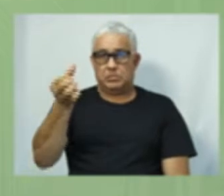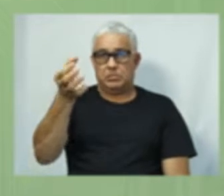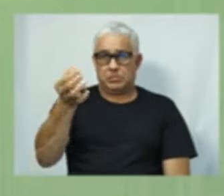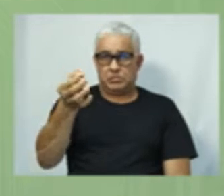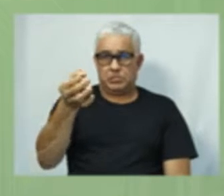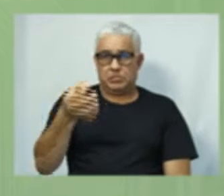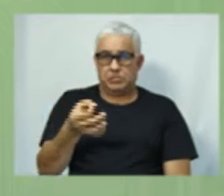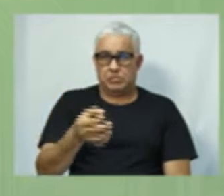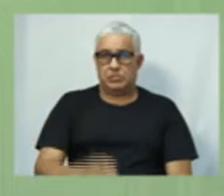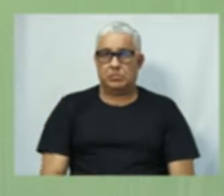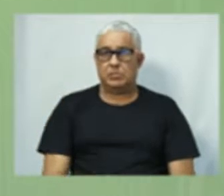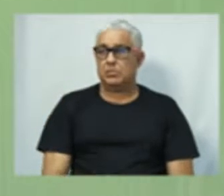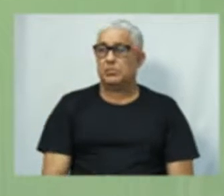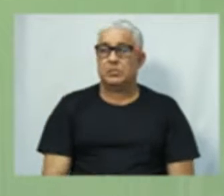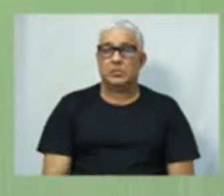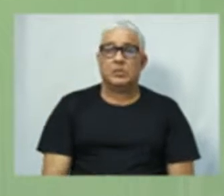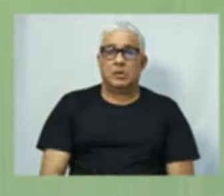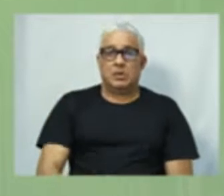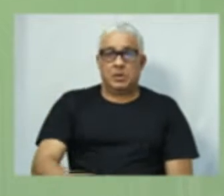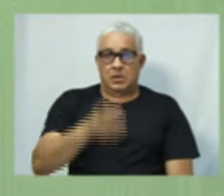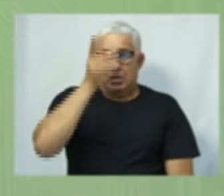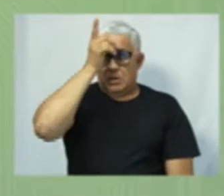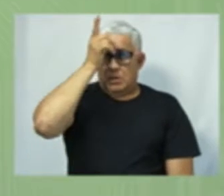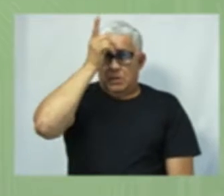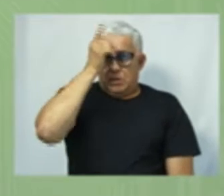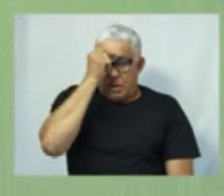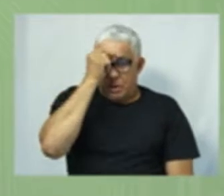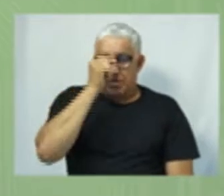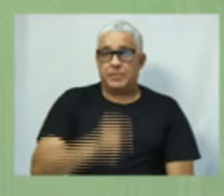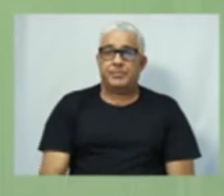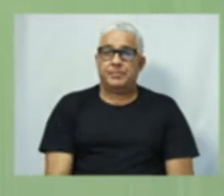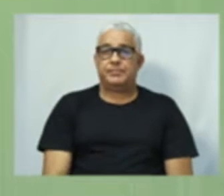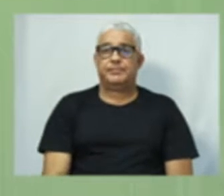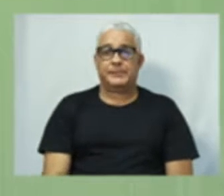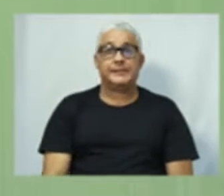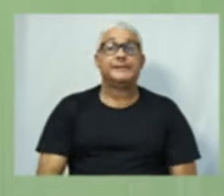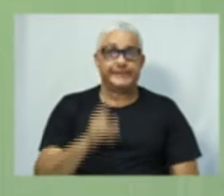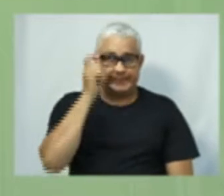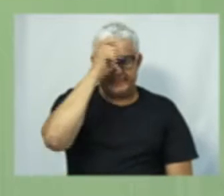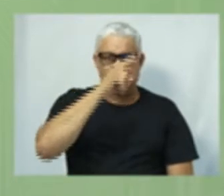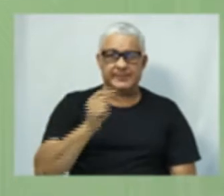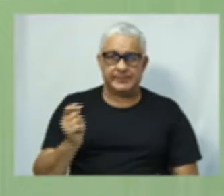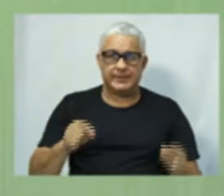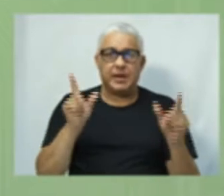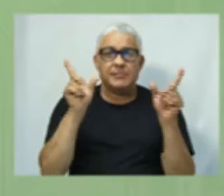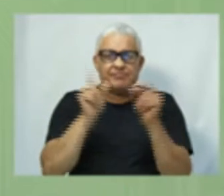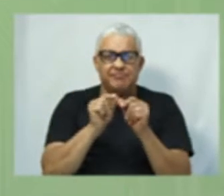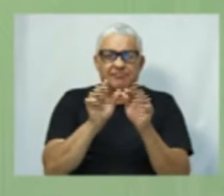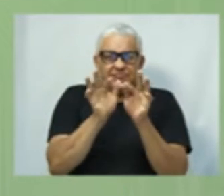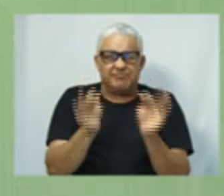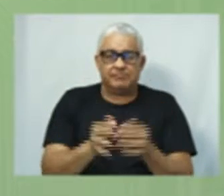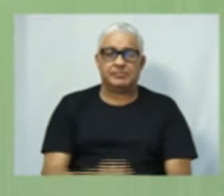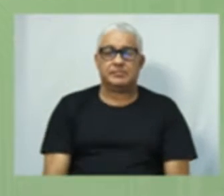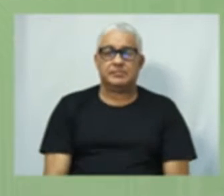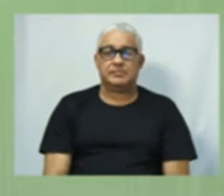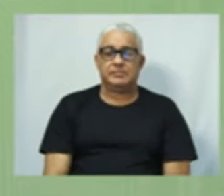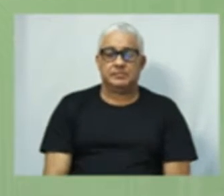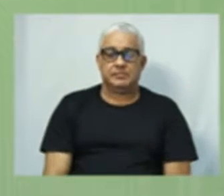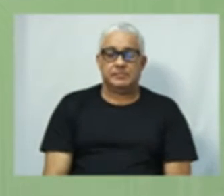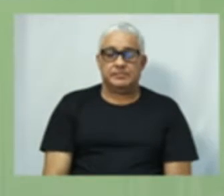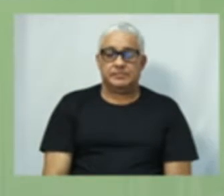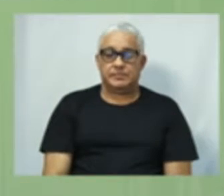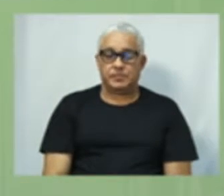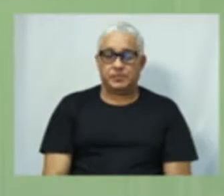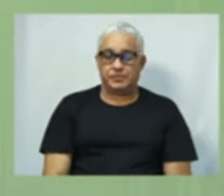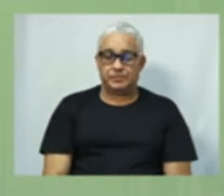2.583,60. Ufa, professor, tá meio enrolado, dá para simplificar? Vamos simplificar. Esse aqui eu